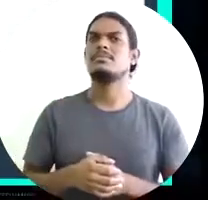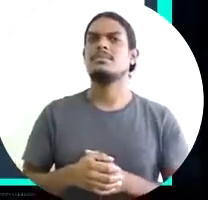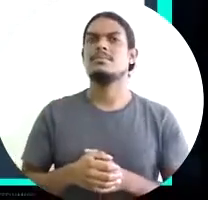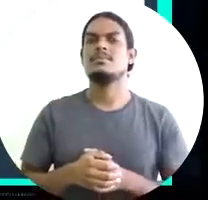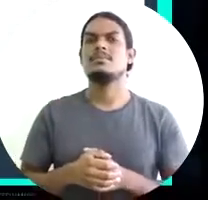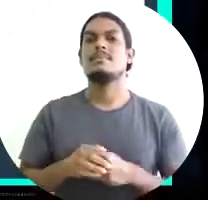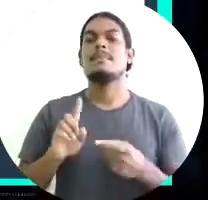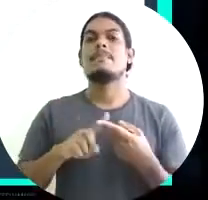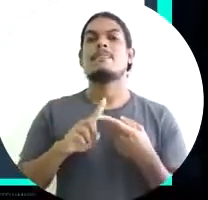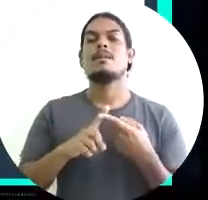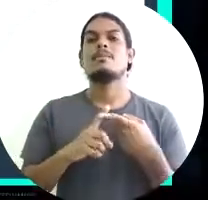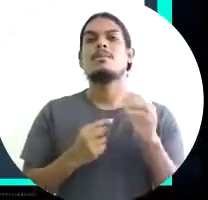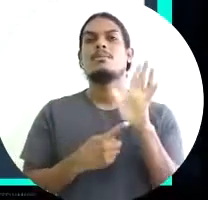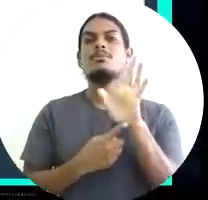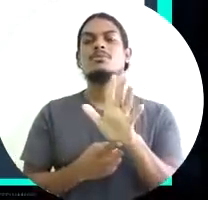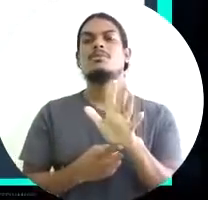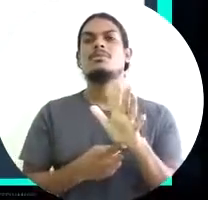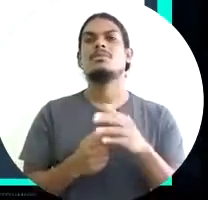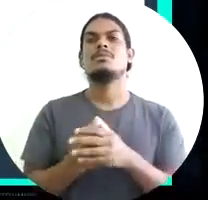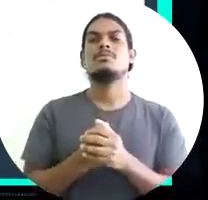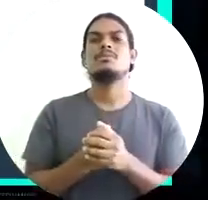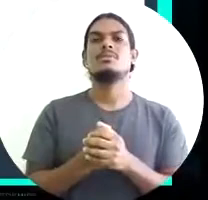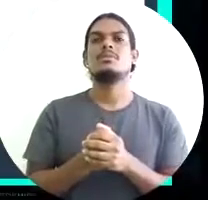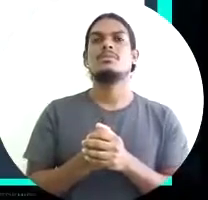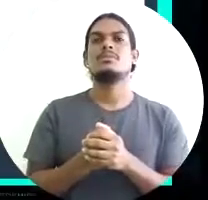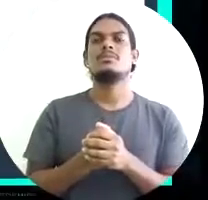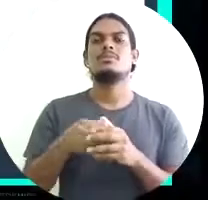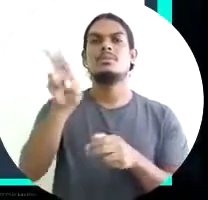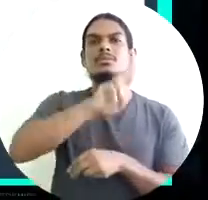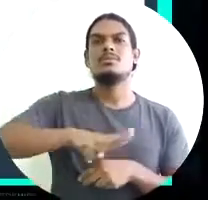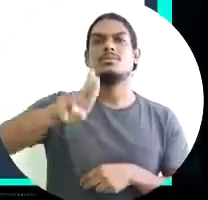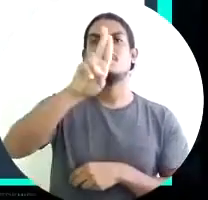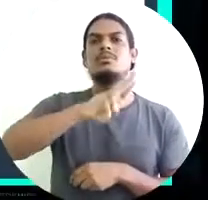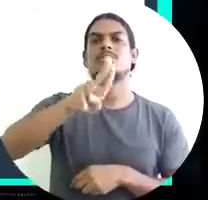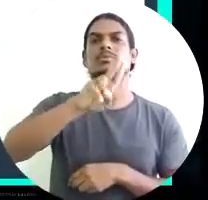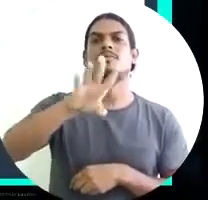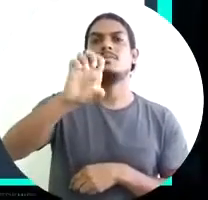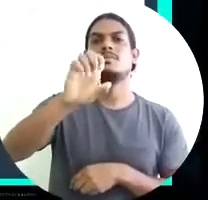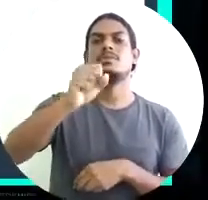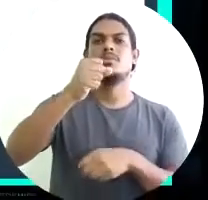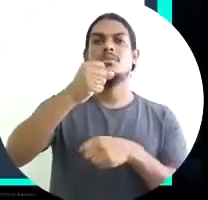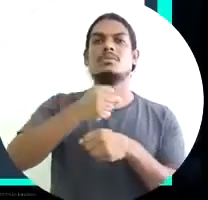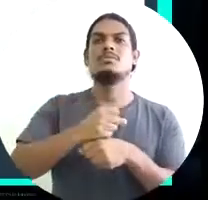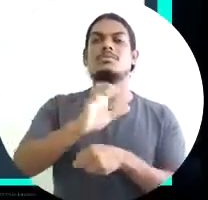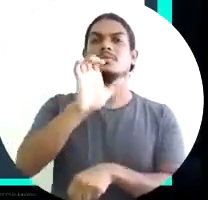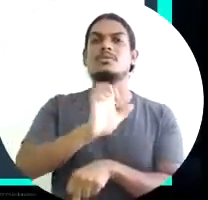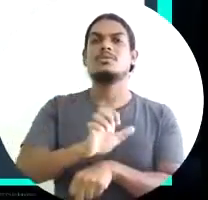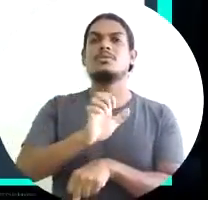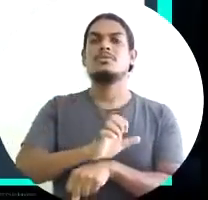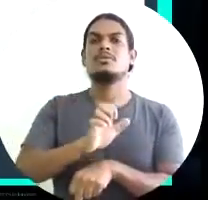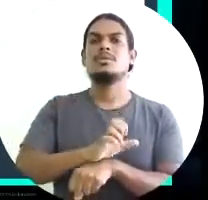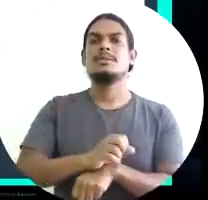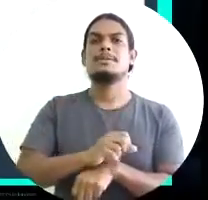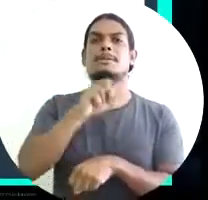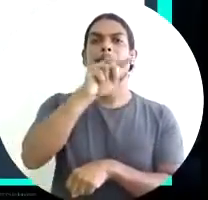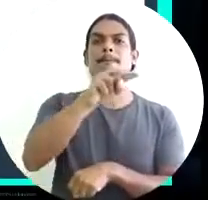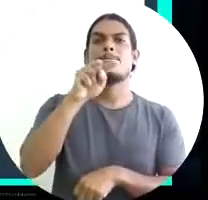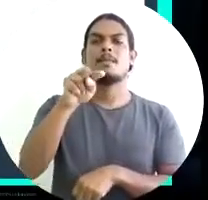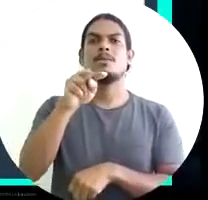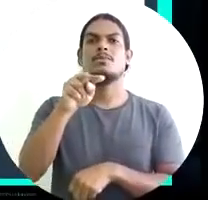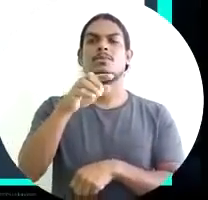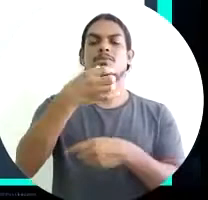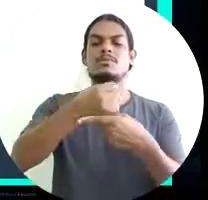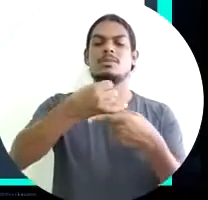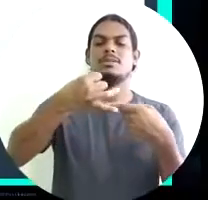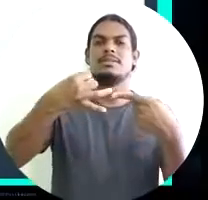E para definir um estado, você coloca 2 pontos e o nome desse estado. No caso, o nome dos estados é